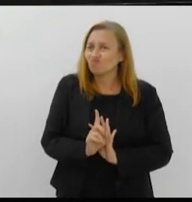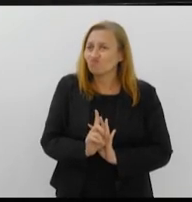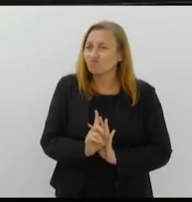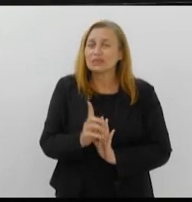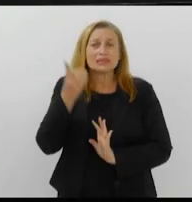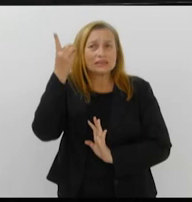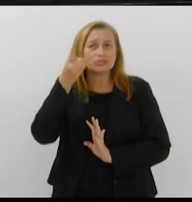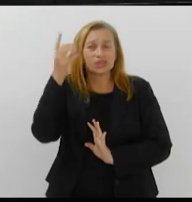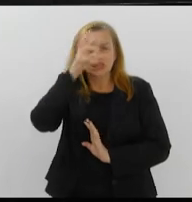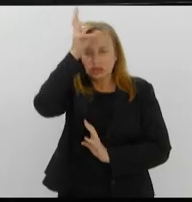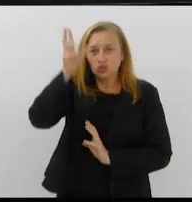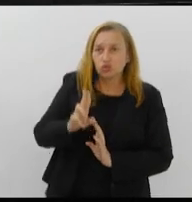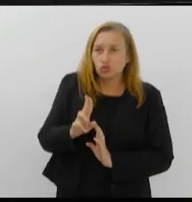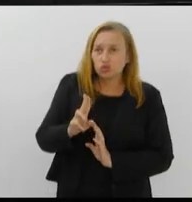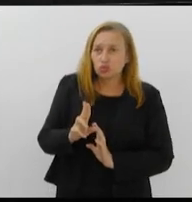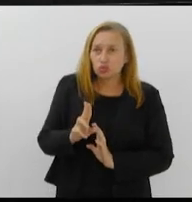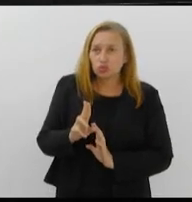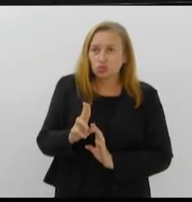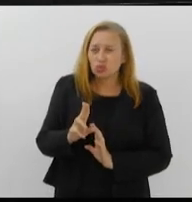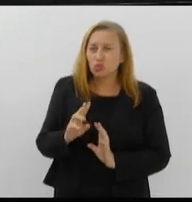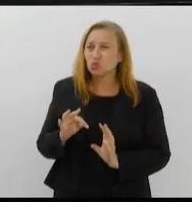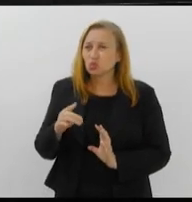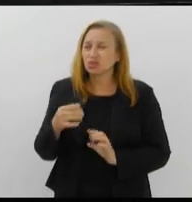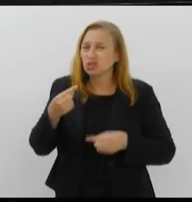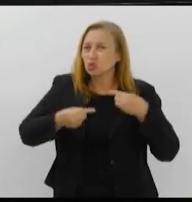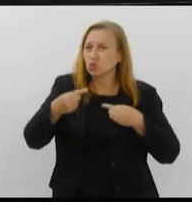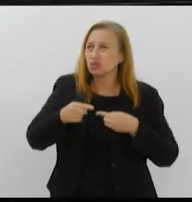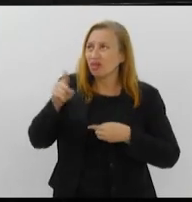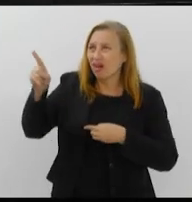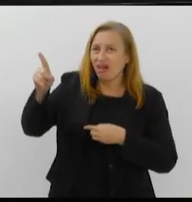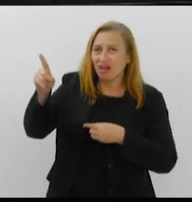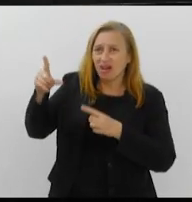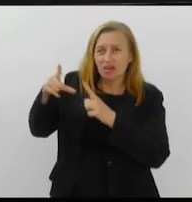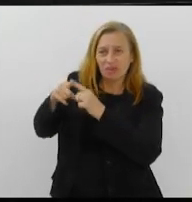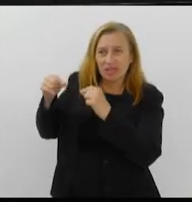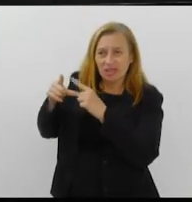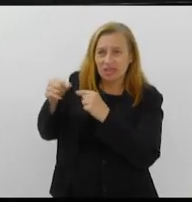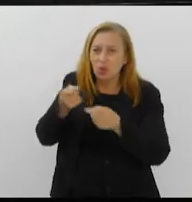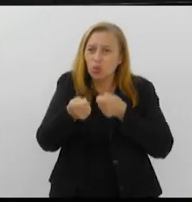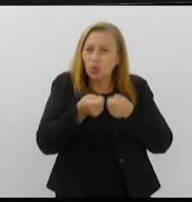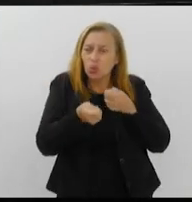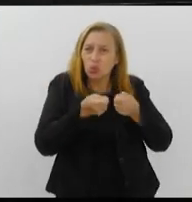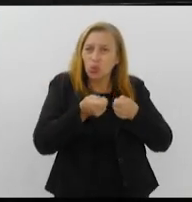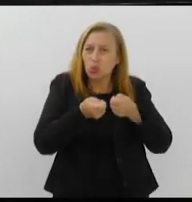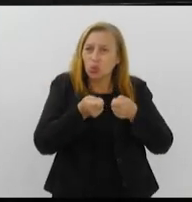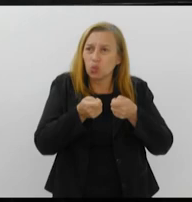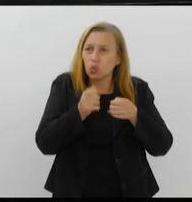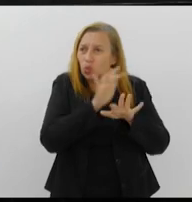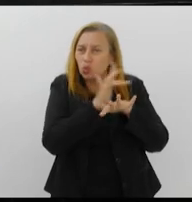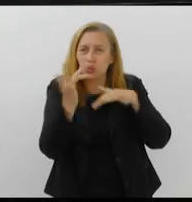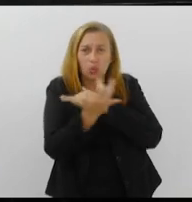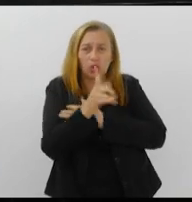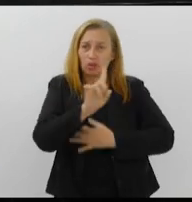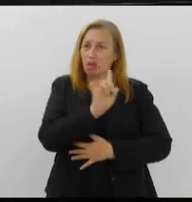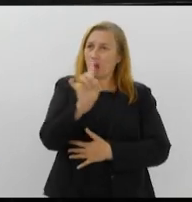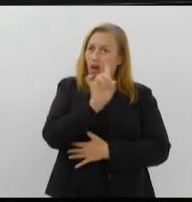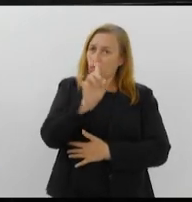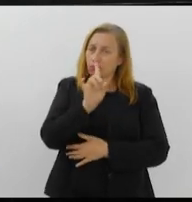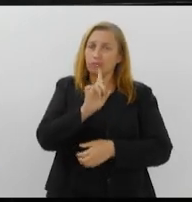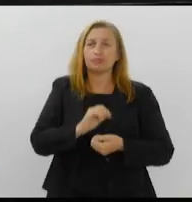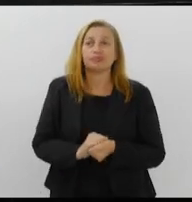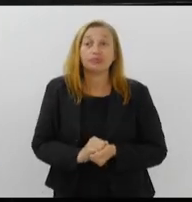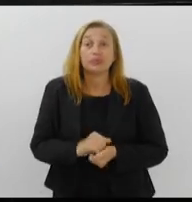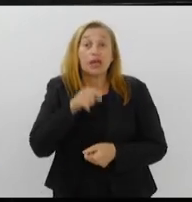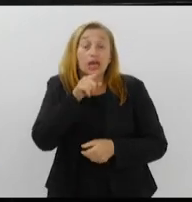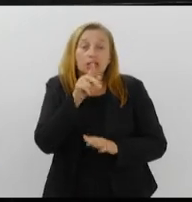deputada Tia Ju, com o que está sendo discutido em Brasília, controle das redes sociais, punição, não é isso.